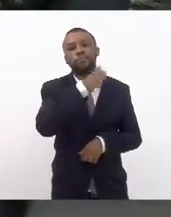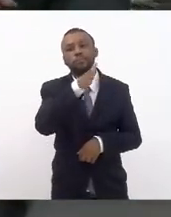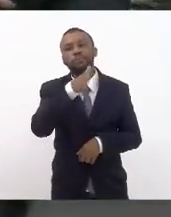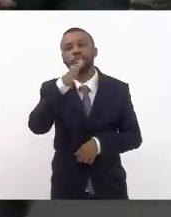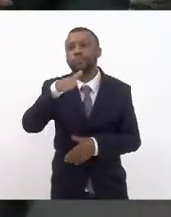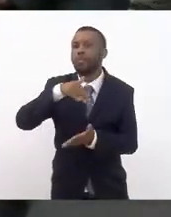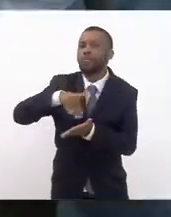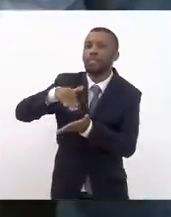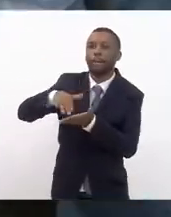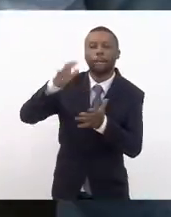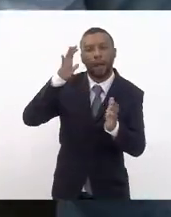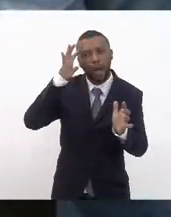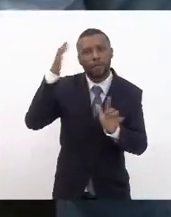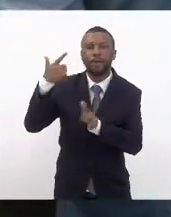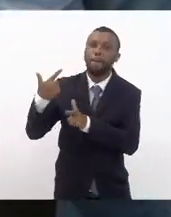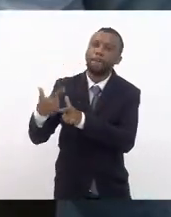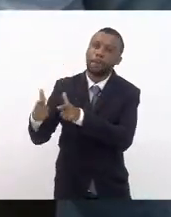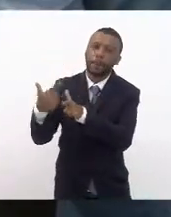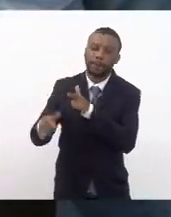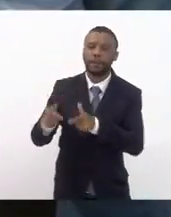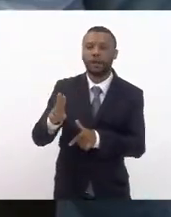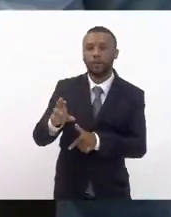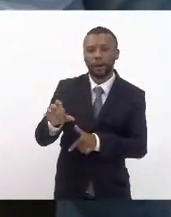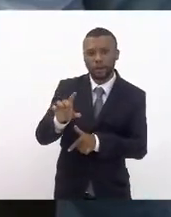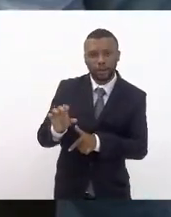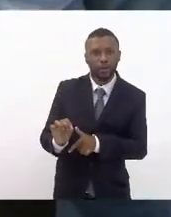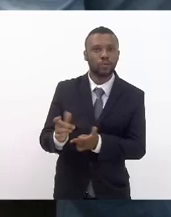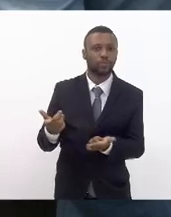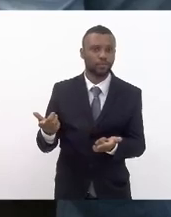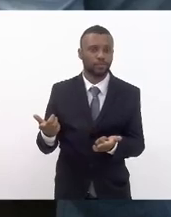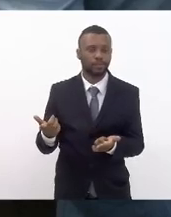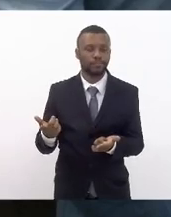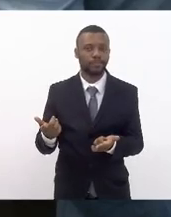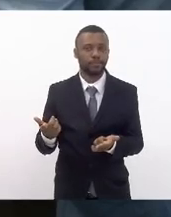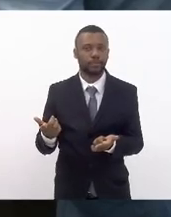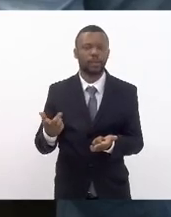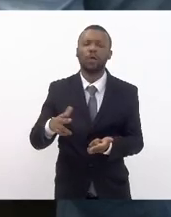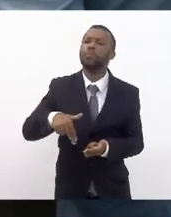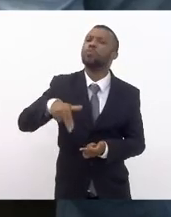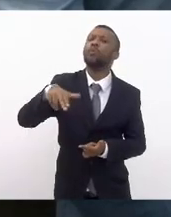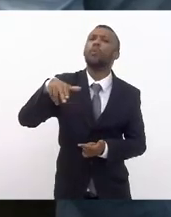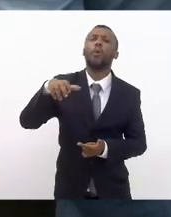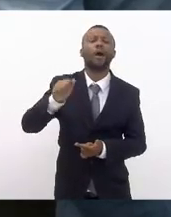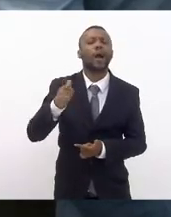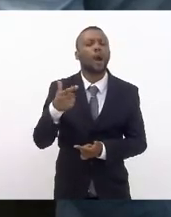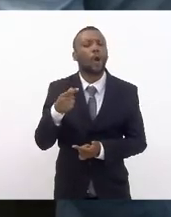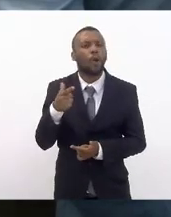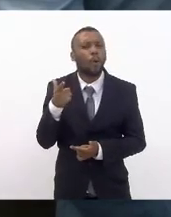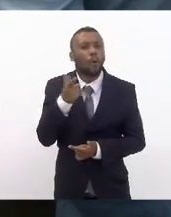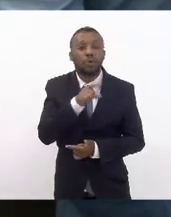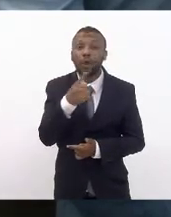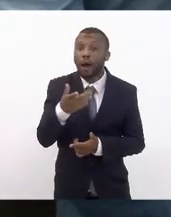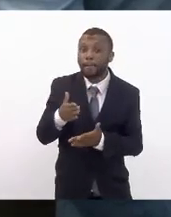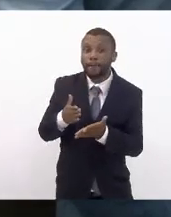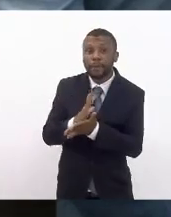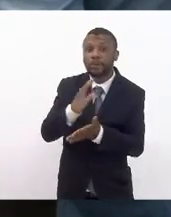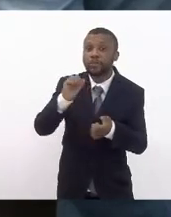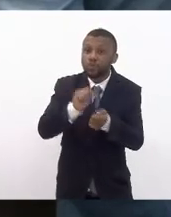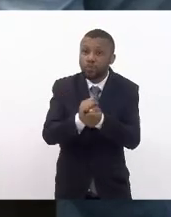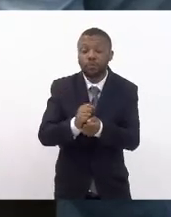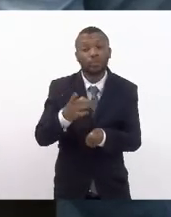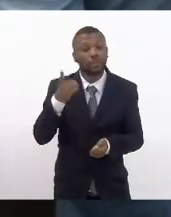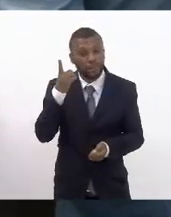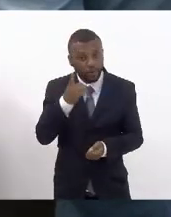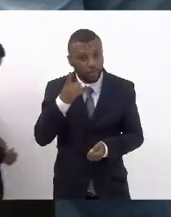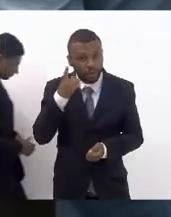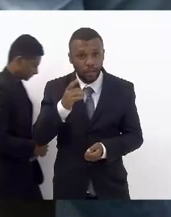os problemas da UESO? Nunca! A gente aprovou junto com o deputado Conte, com